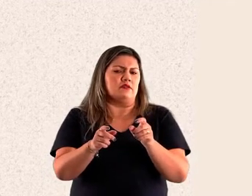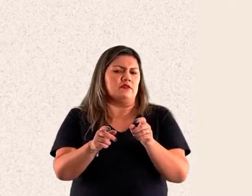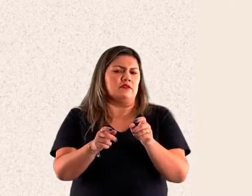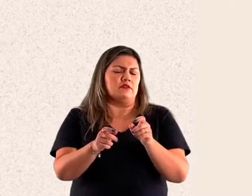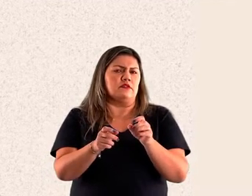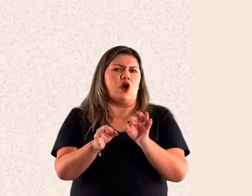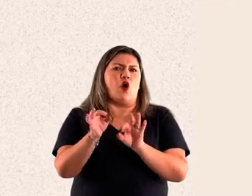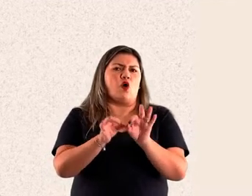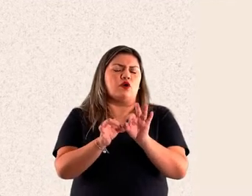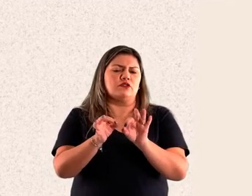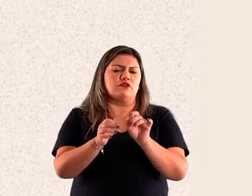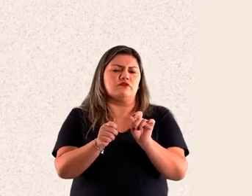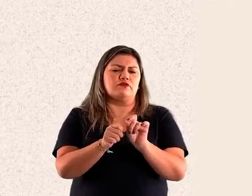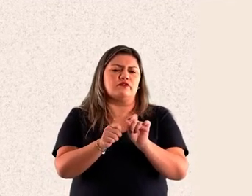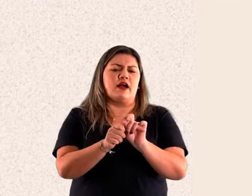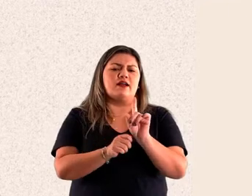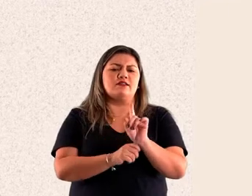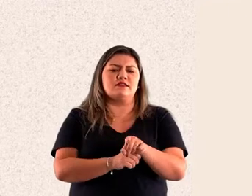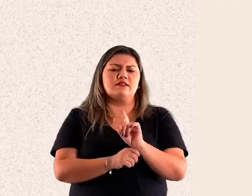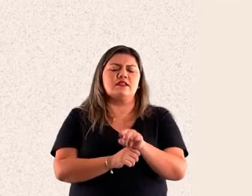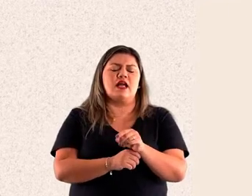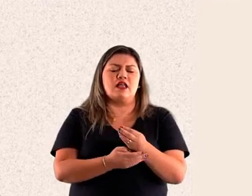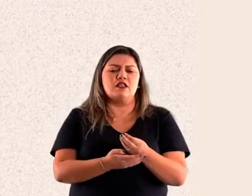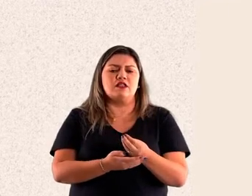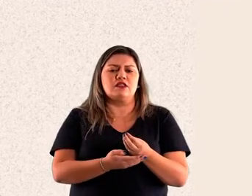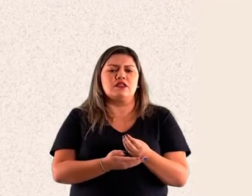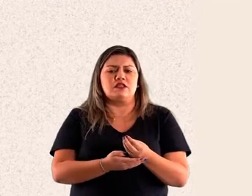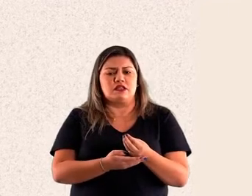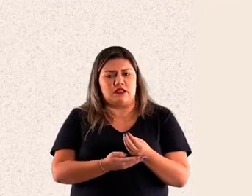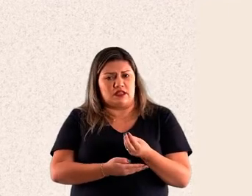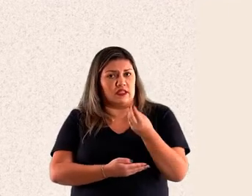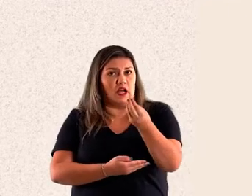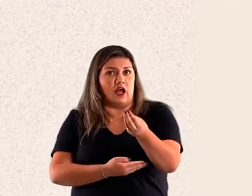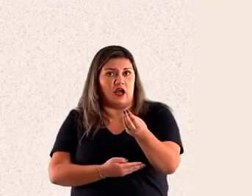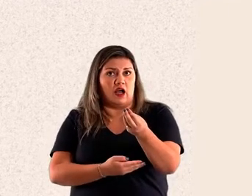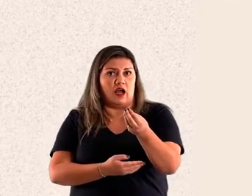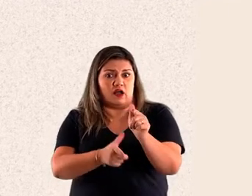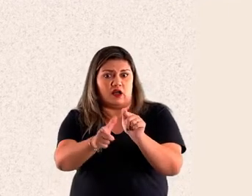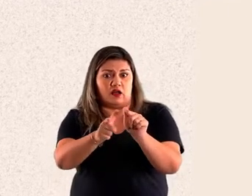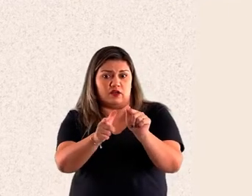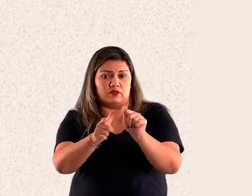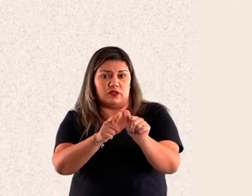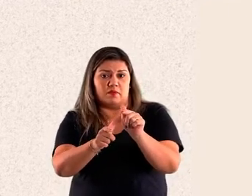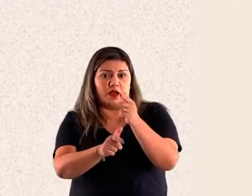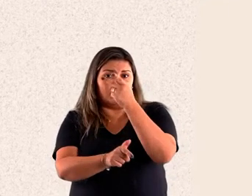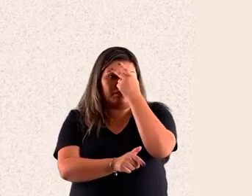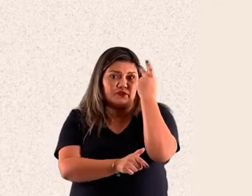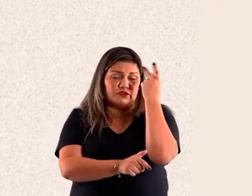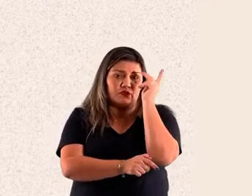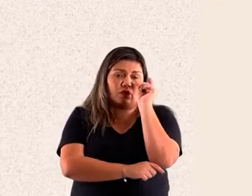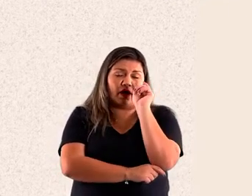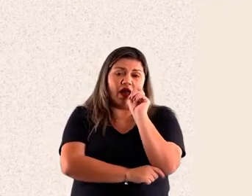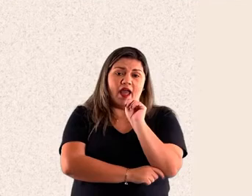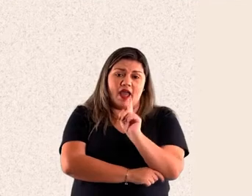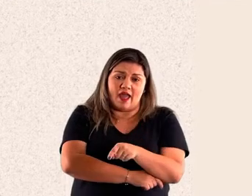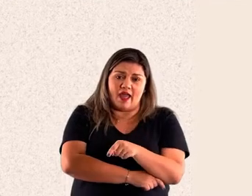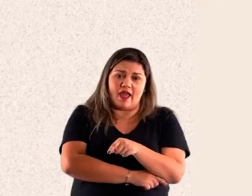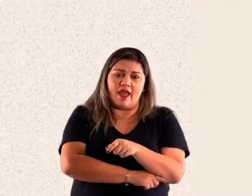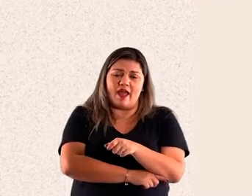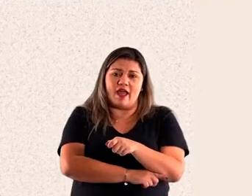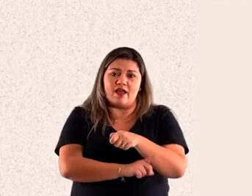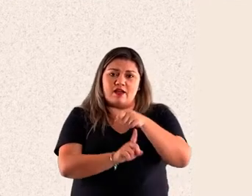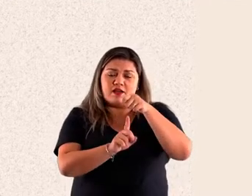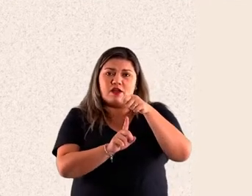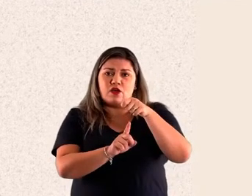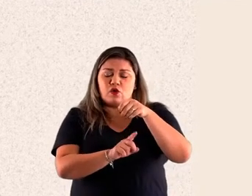fazem normalmente é recompensa como os funcionários hoje e sempre aumento salarial